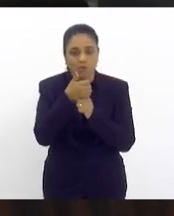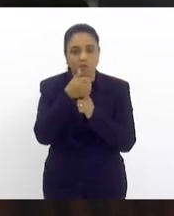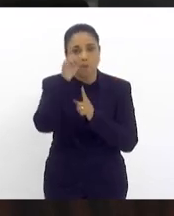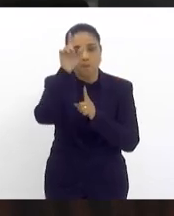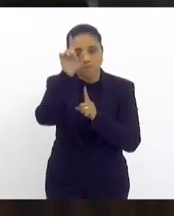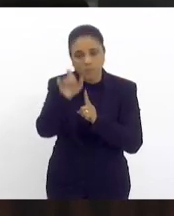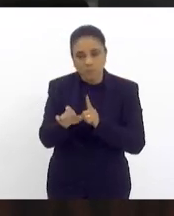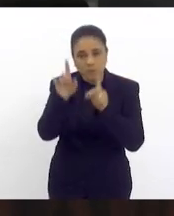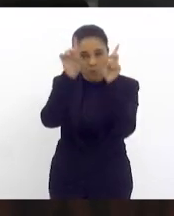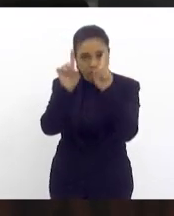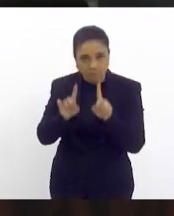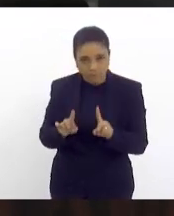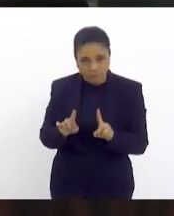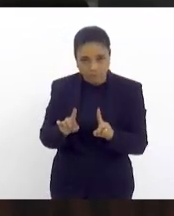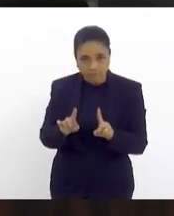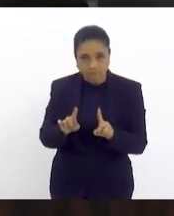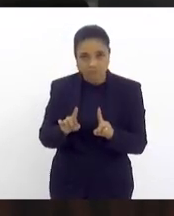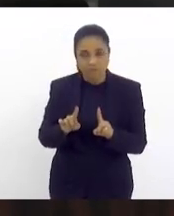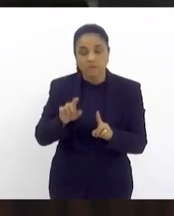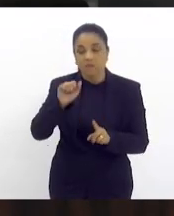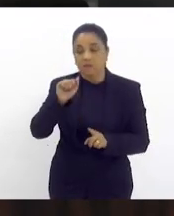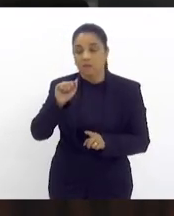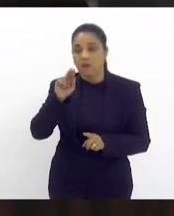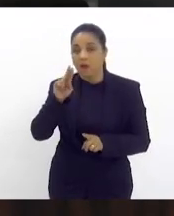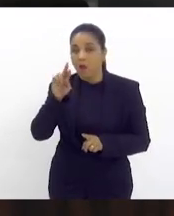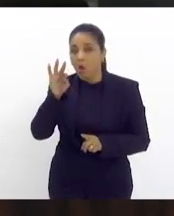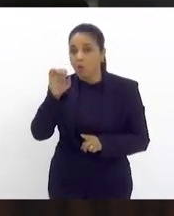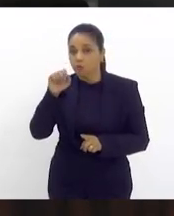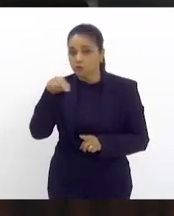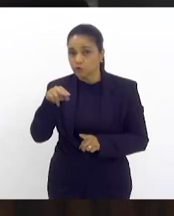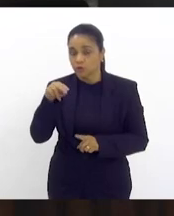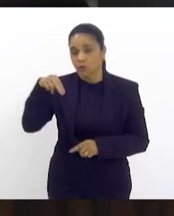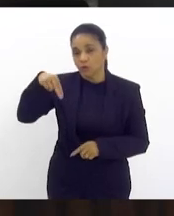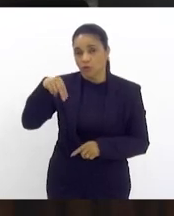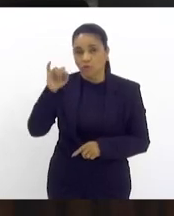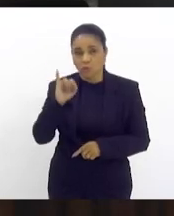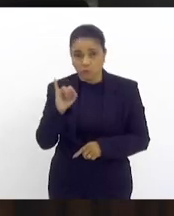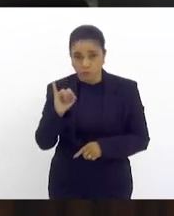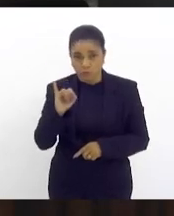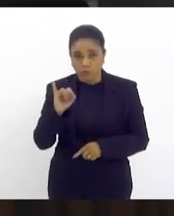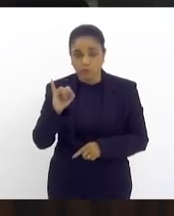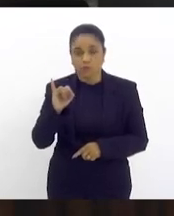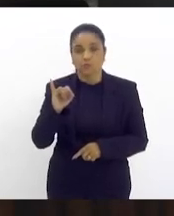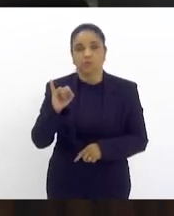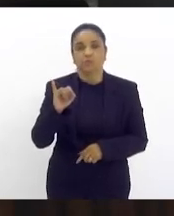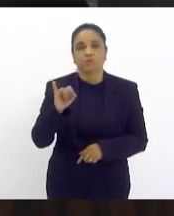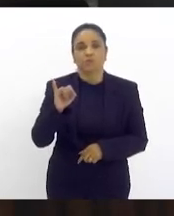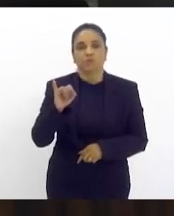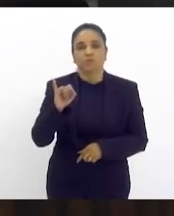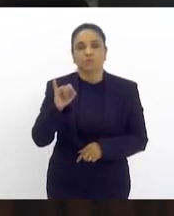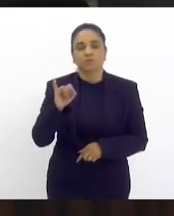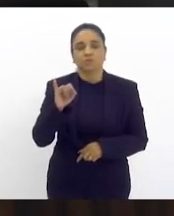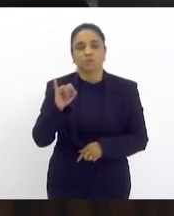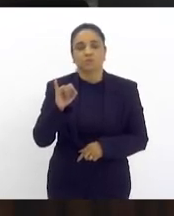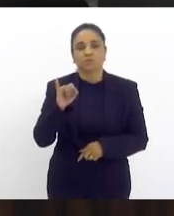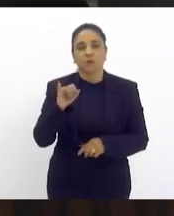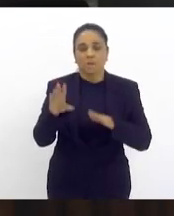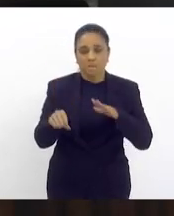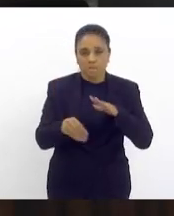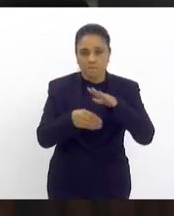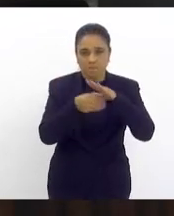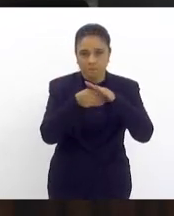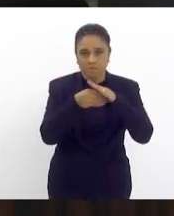pessoa com deficiência em Austin Nova Iguaçu parecendo a comissão de indicação